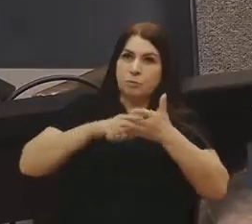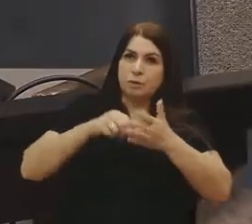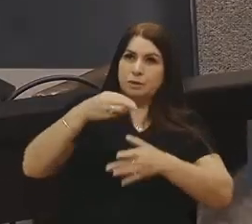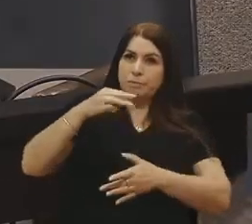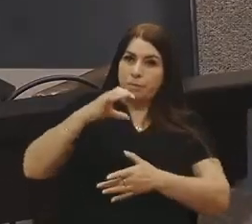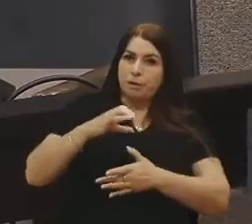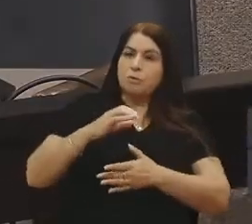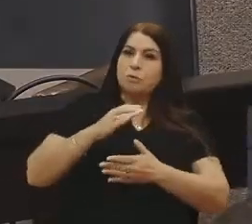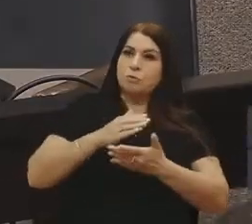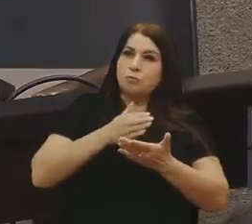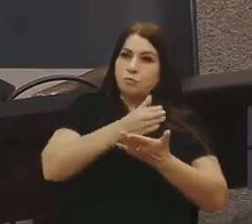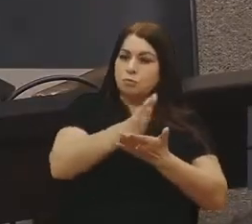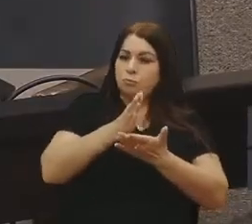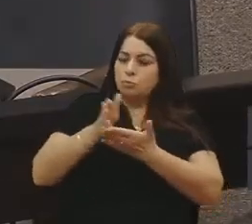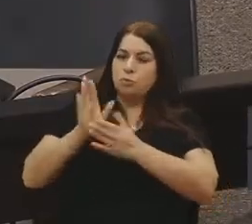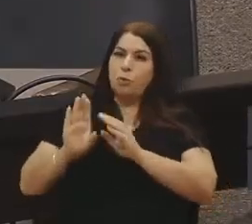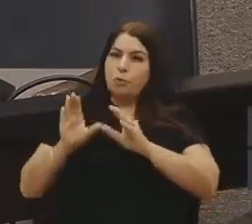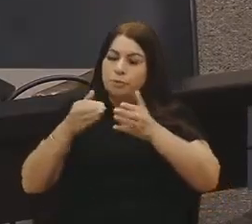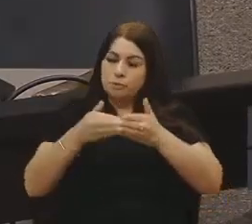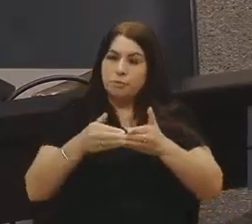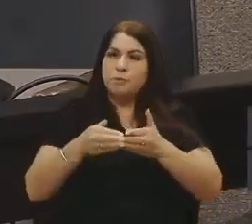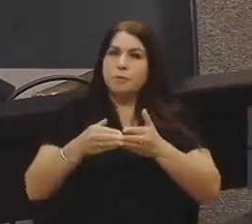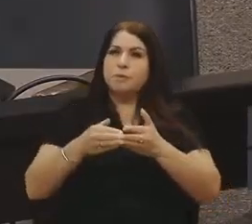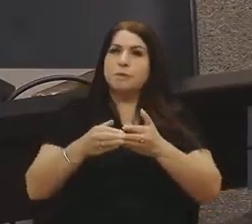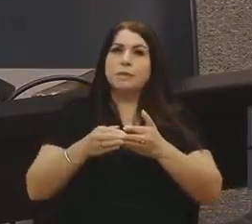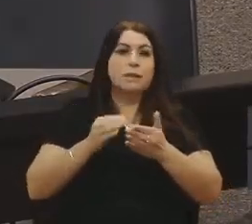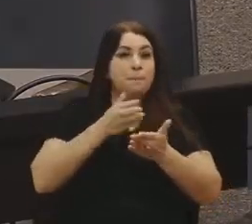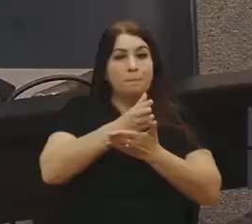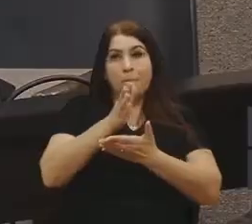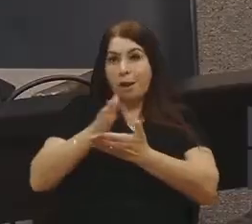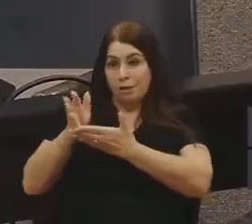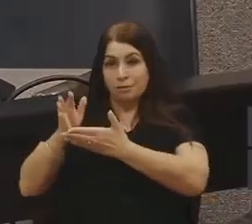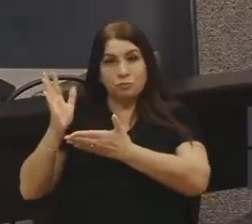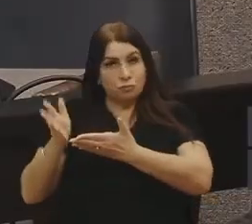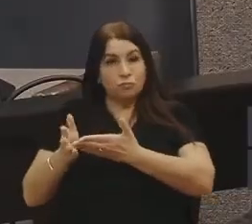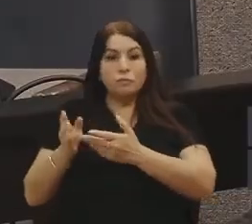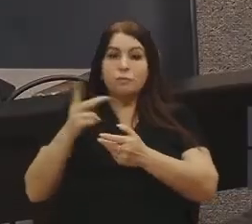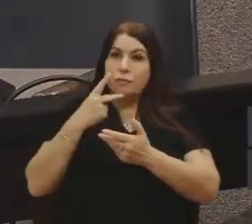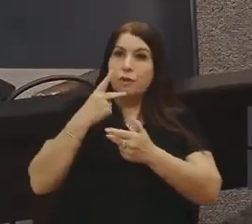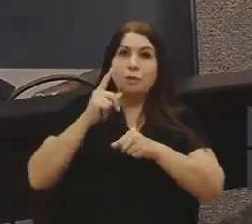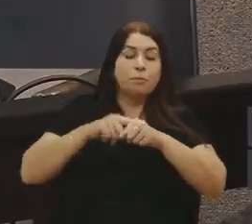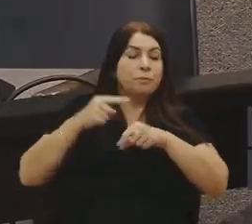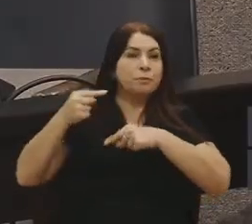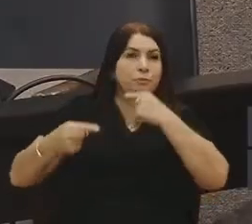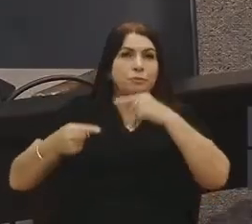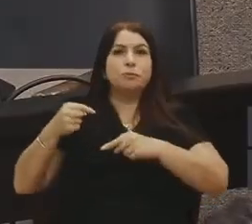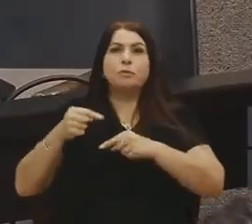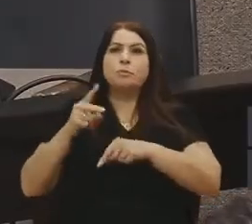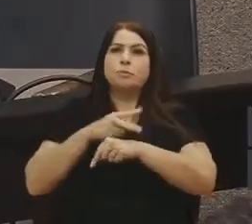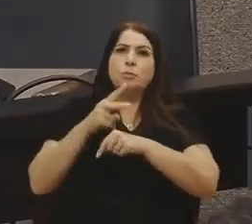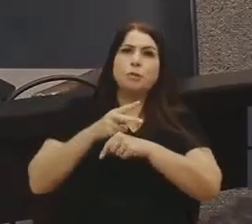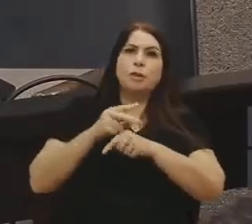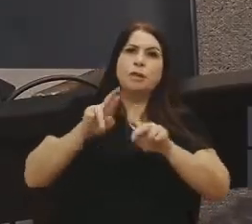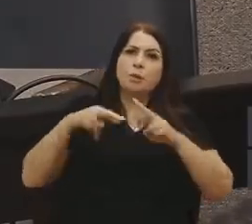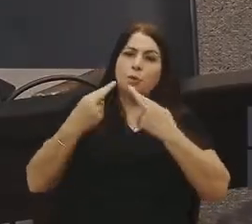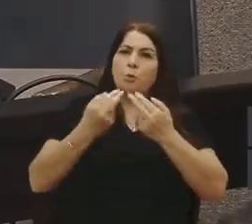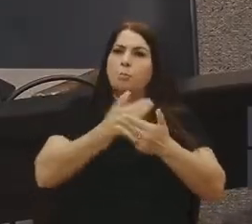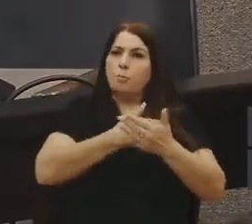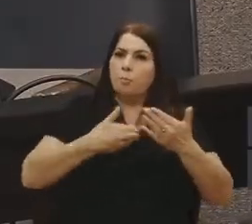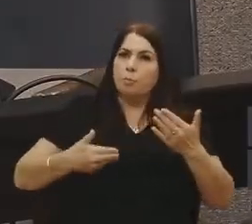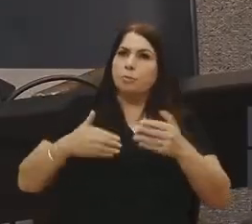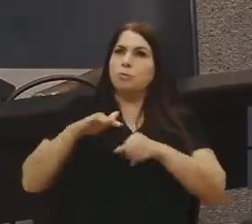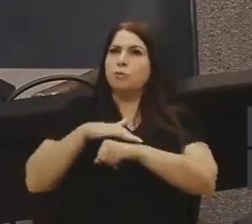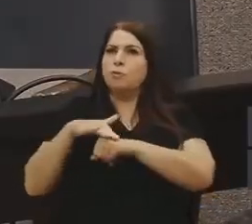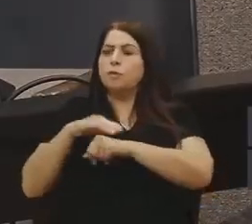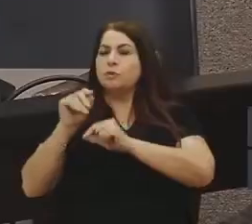que passou por todas as comissões, e quando passa pelas comissões, aí é o momento de se discutir, de se buscar audiência pública, de se